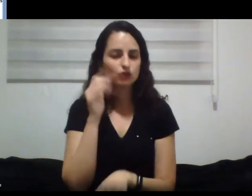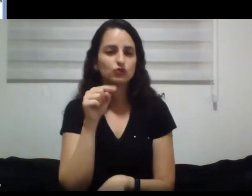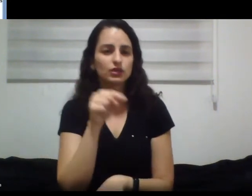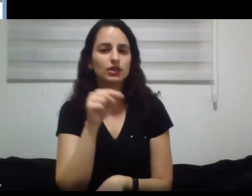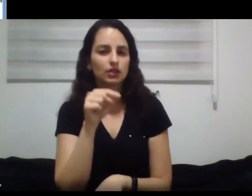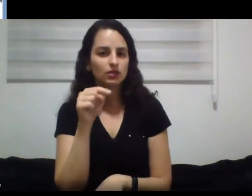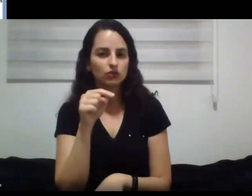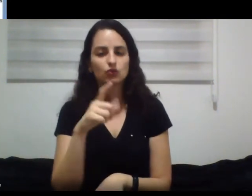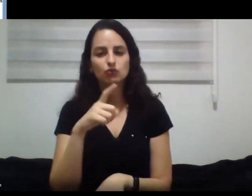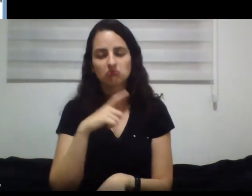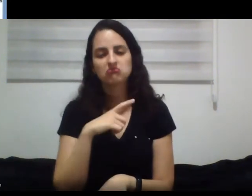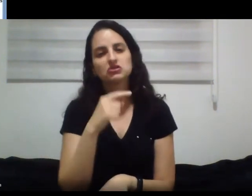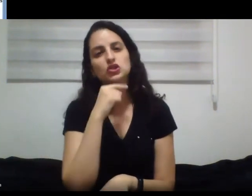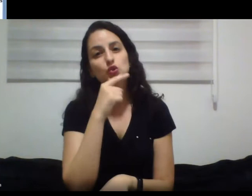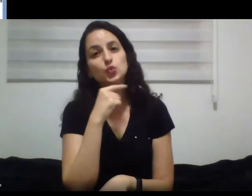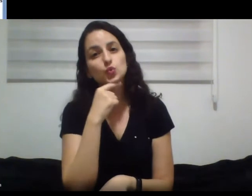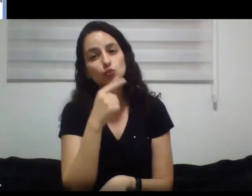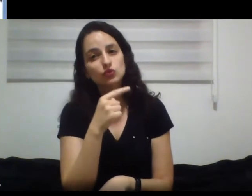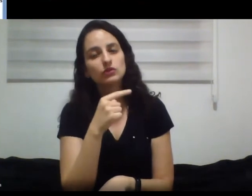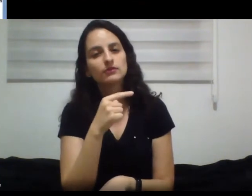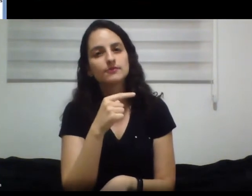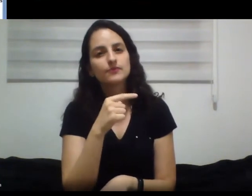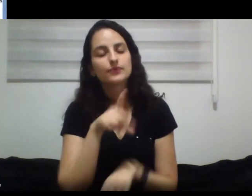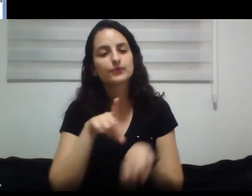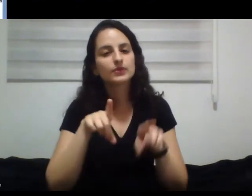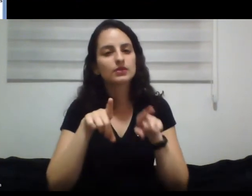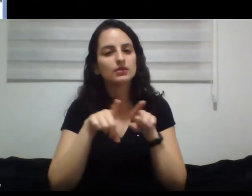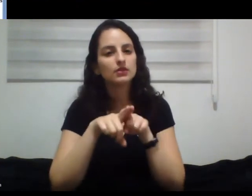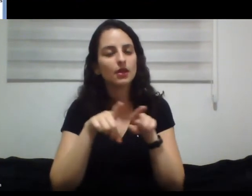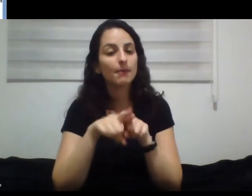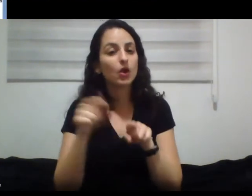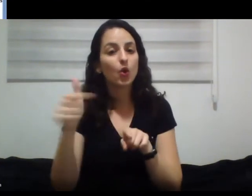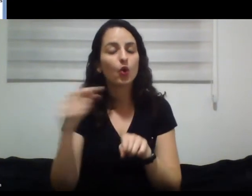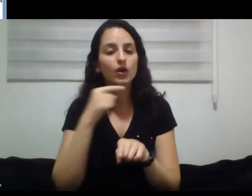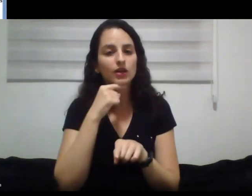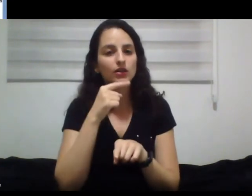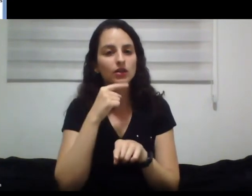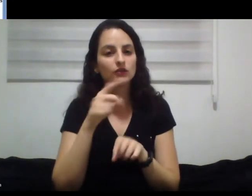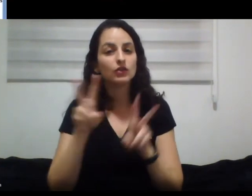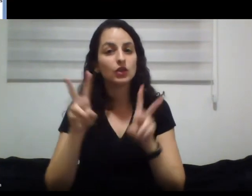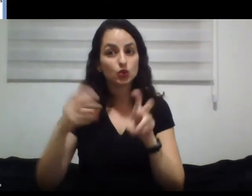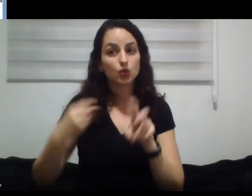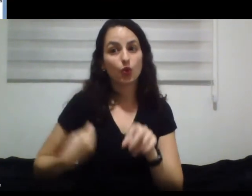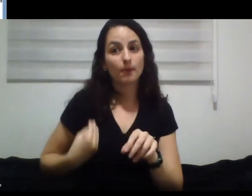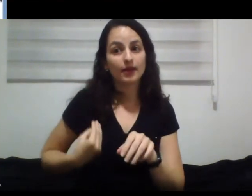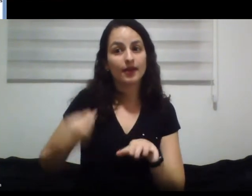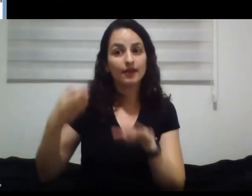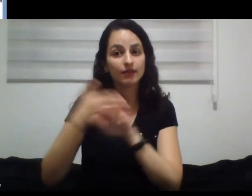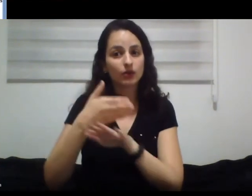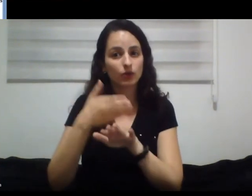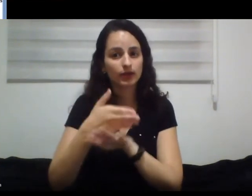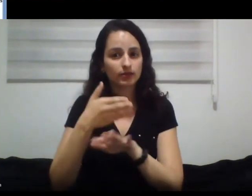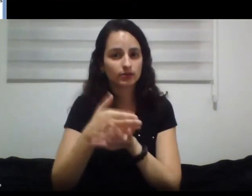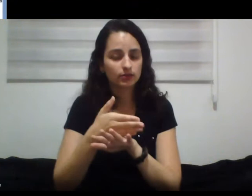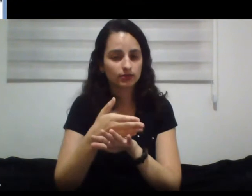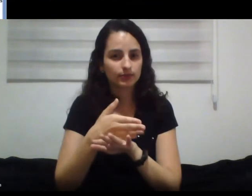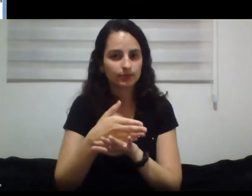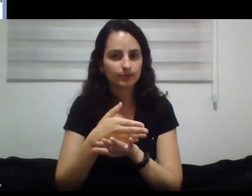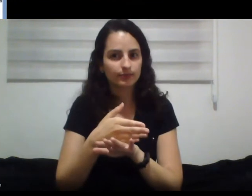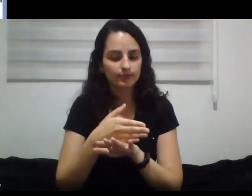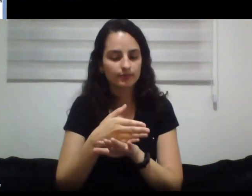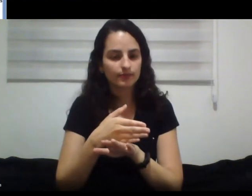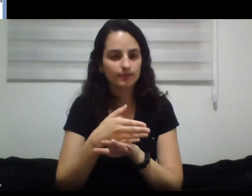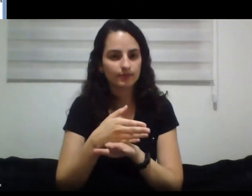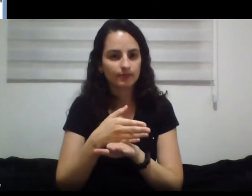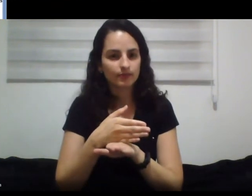com o planejamento do plano de... Tem a ver. E são perguntas muito pertinentes, e eu fico até assim,